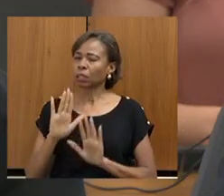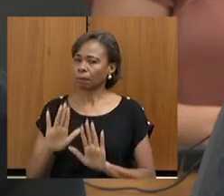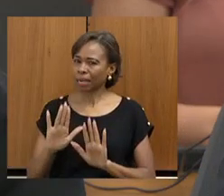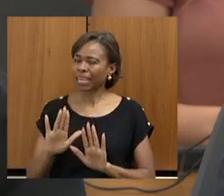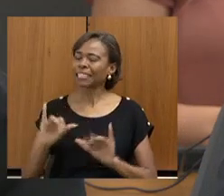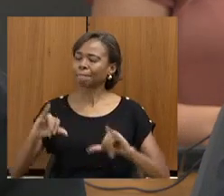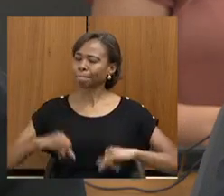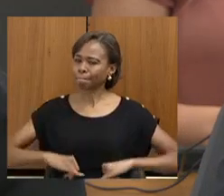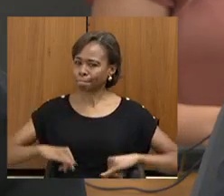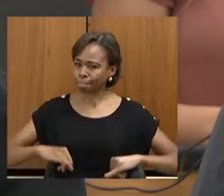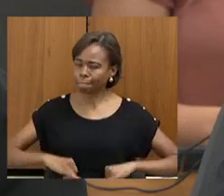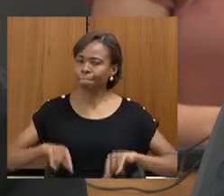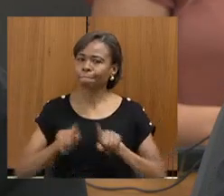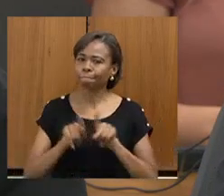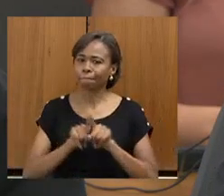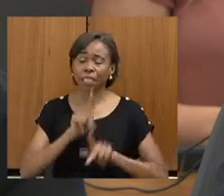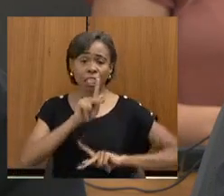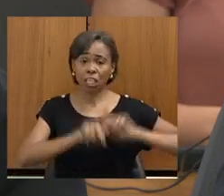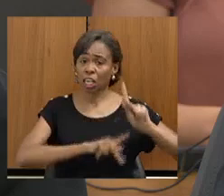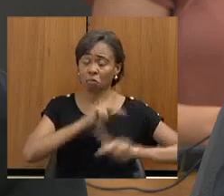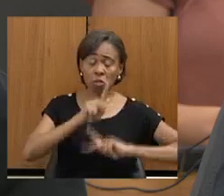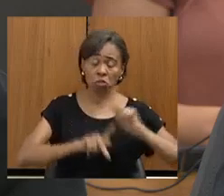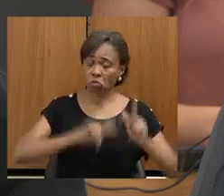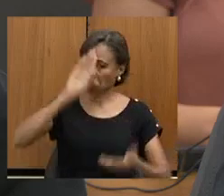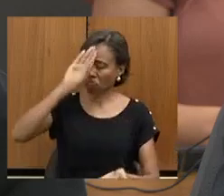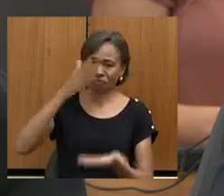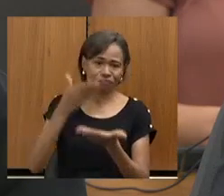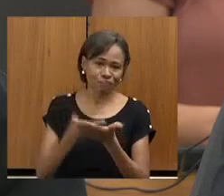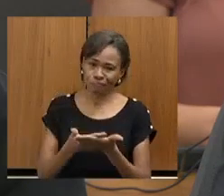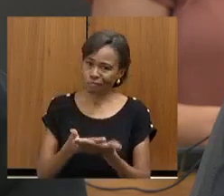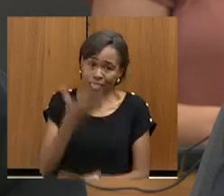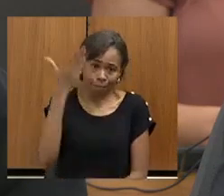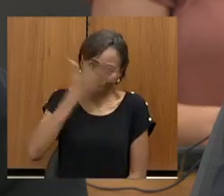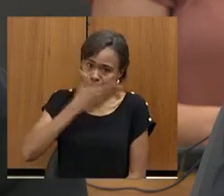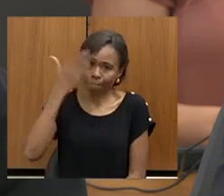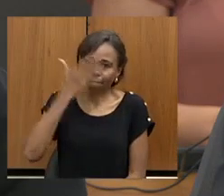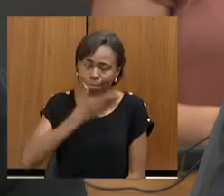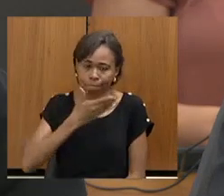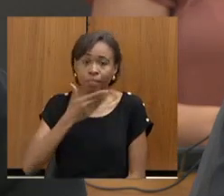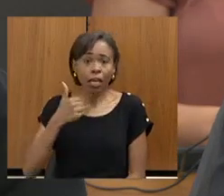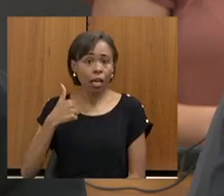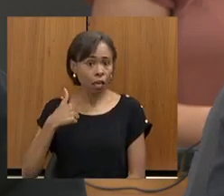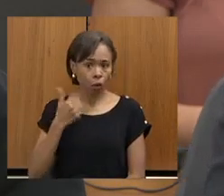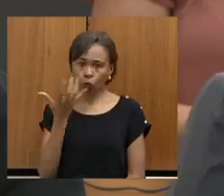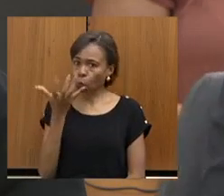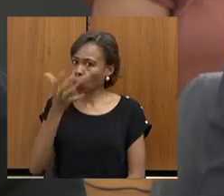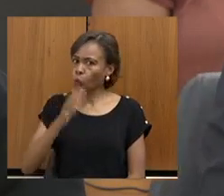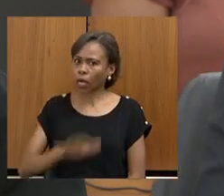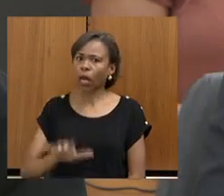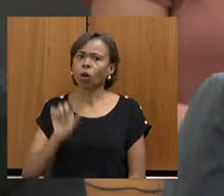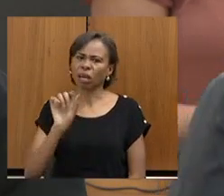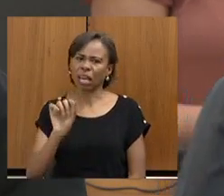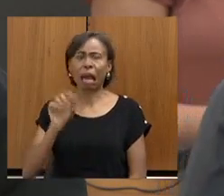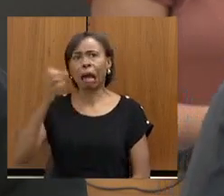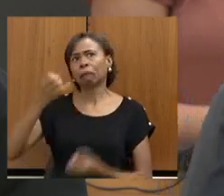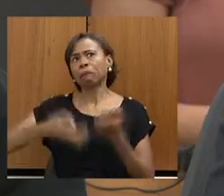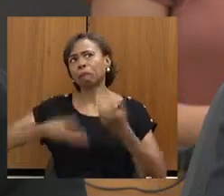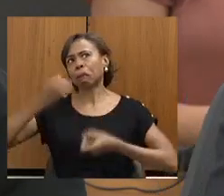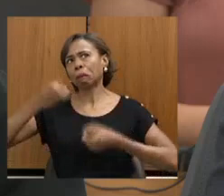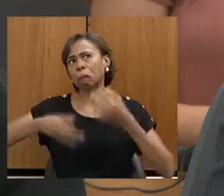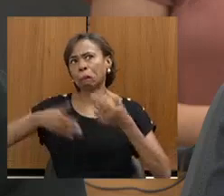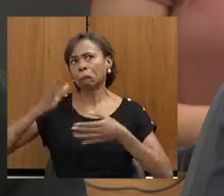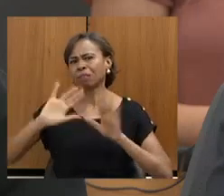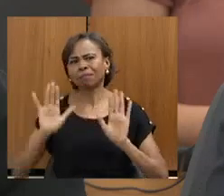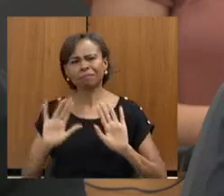é desacreditada e invisível aos nossos olhos. Não quero aqui criar justificativas. Quero